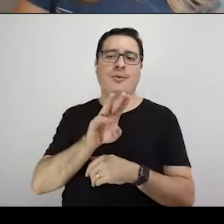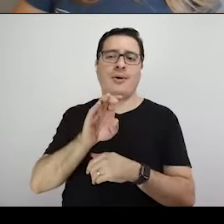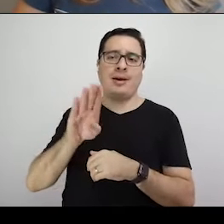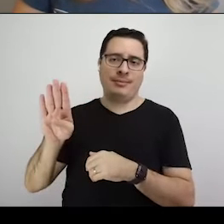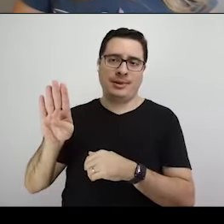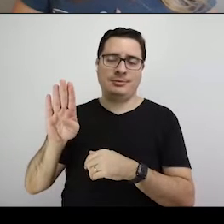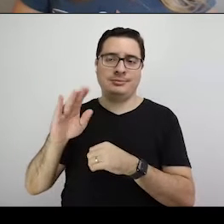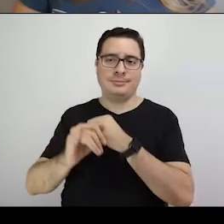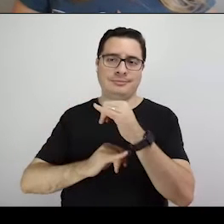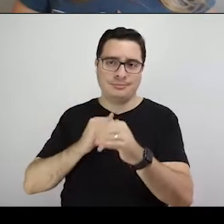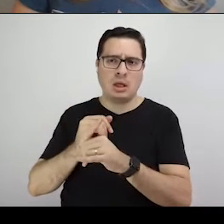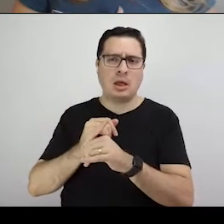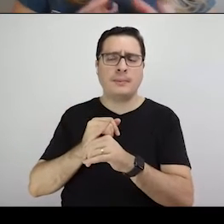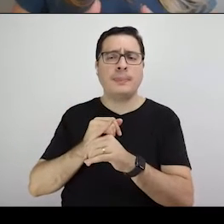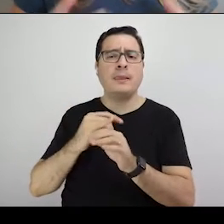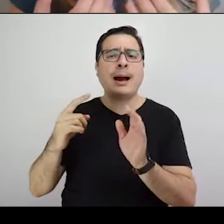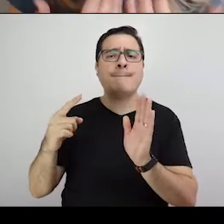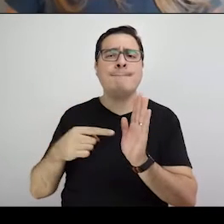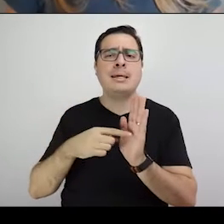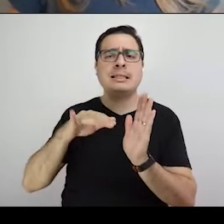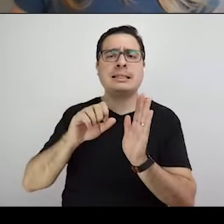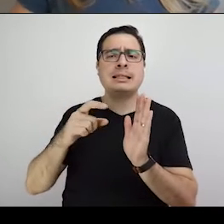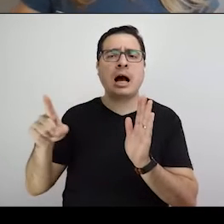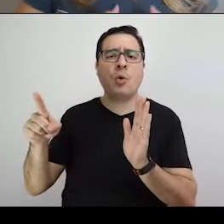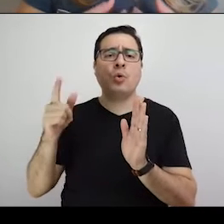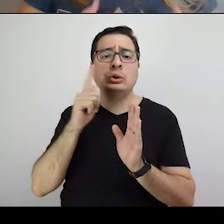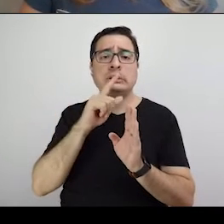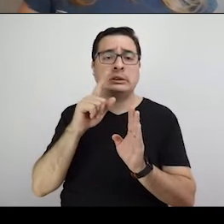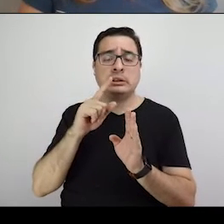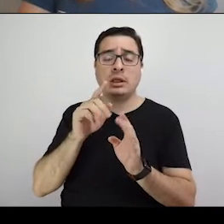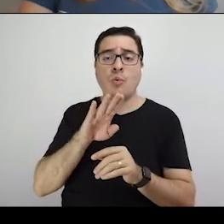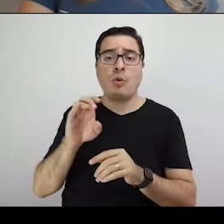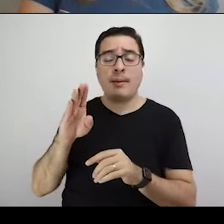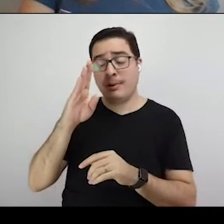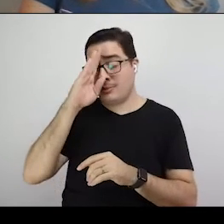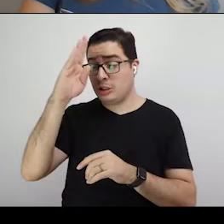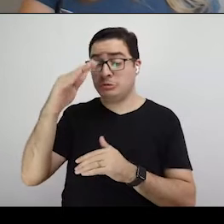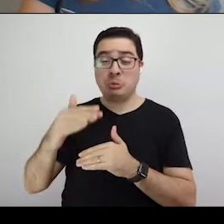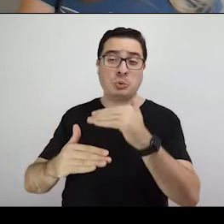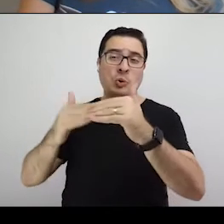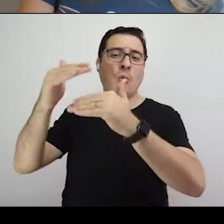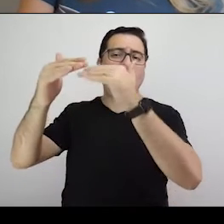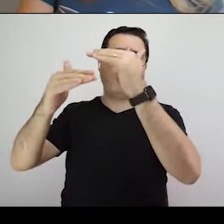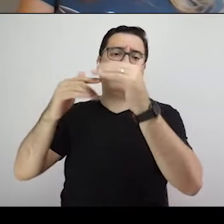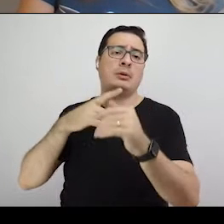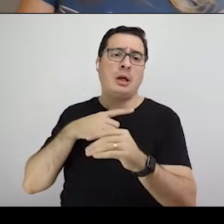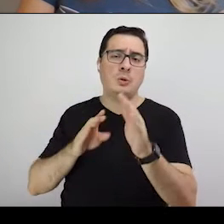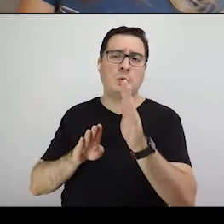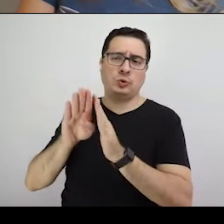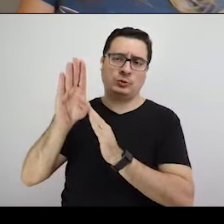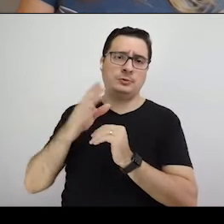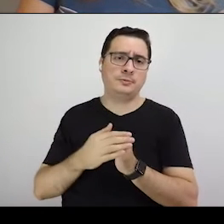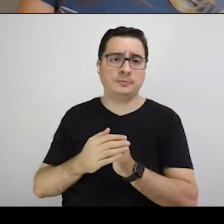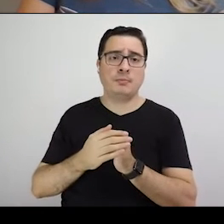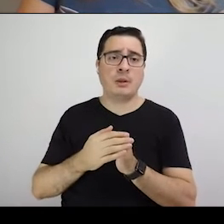que tem como missão conduzir a web ao seu potencial máximo. E a